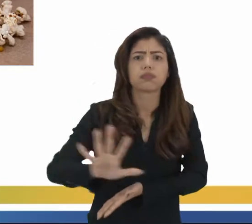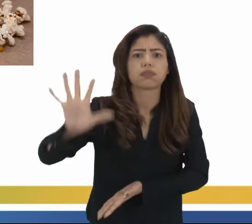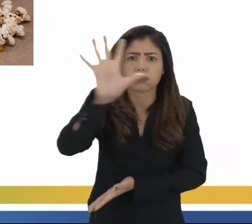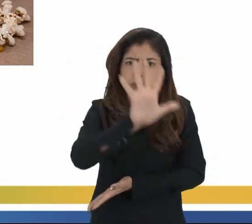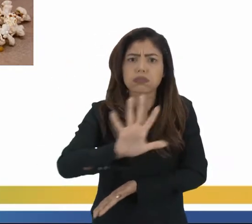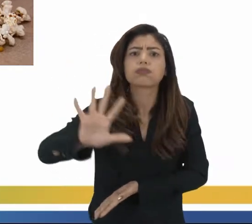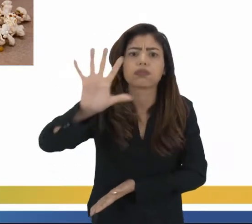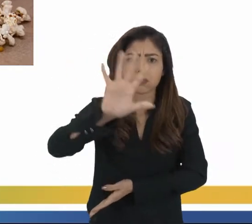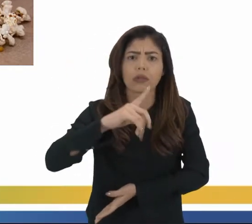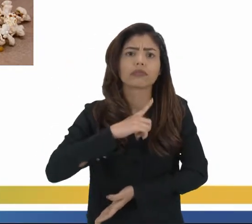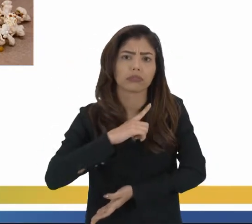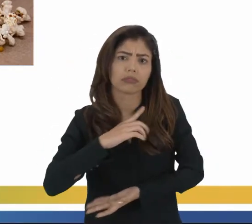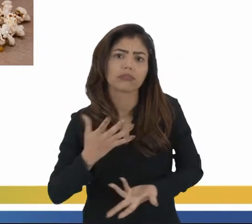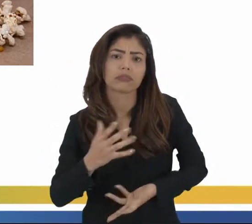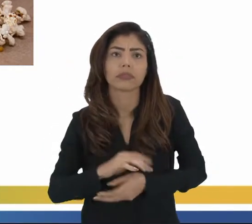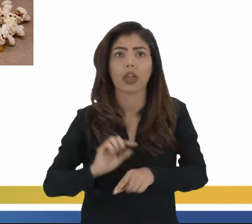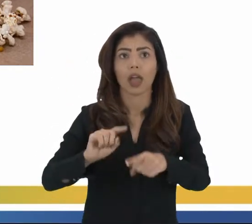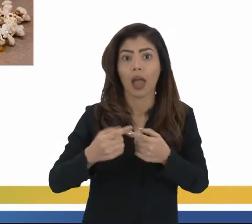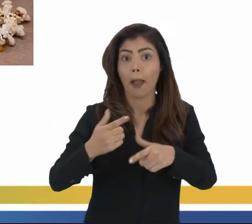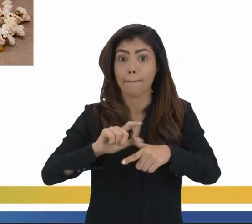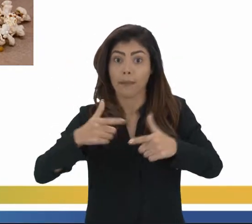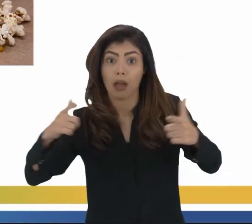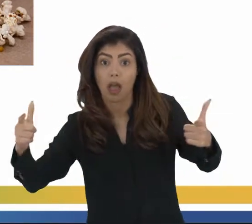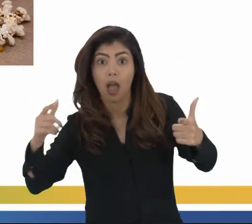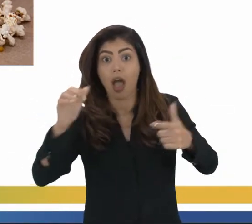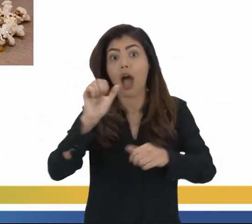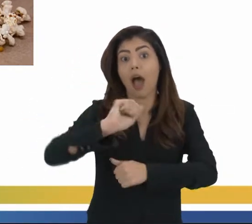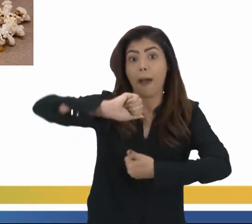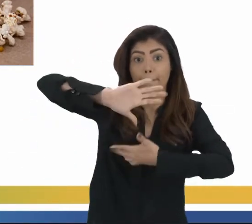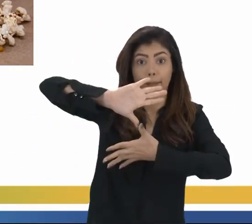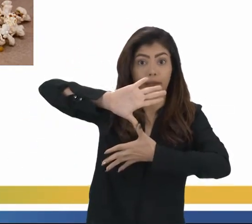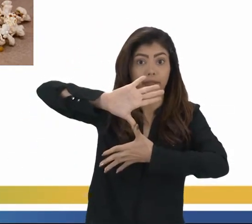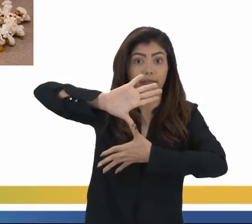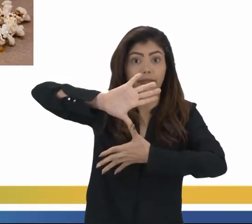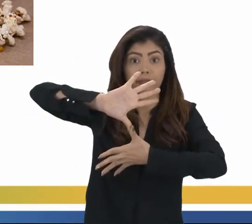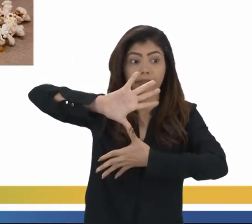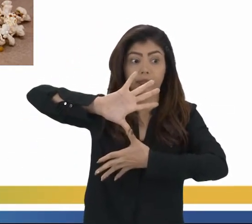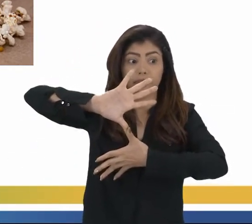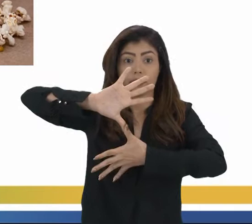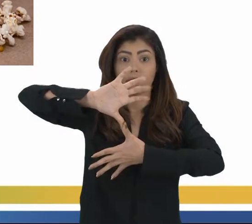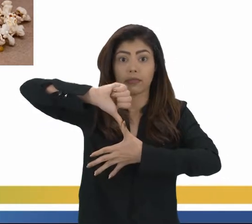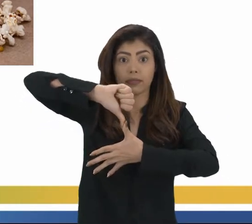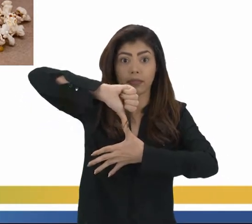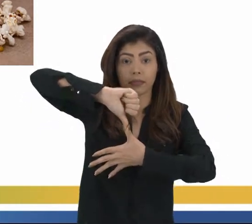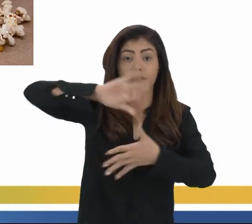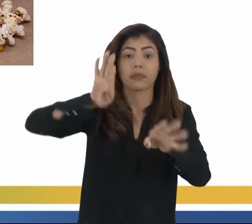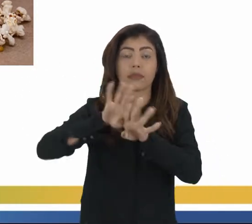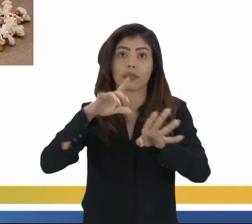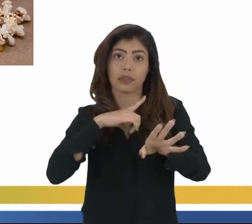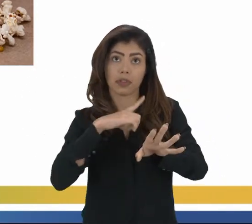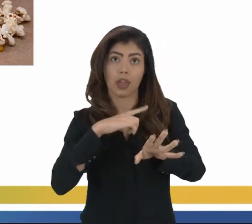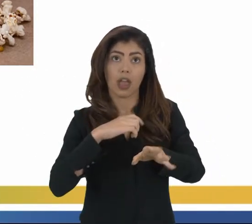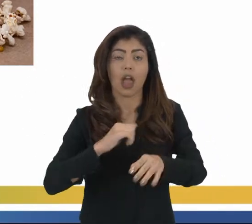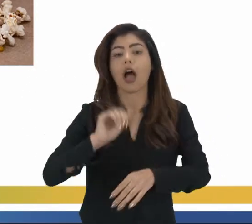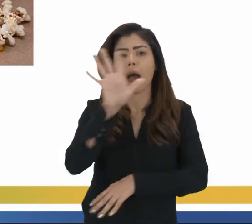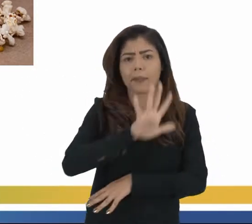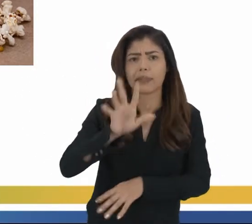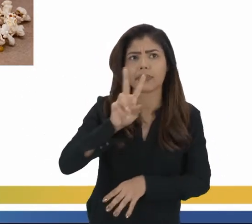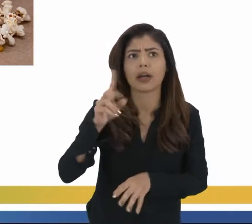países hispanohablantes, maioria deles aqui na América do Sul, e ali no cantinho eu deixei o mapa da Espanha, lá na